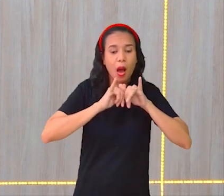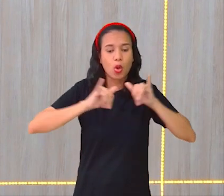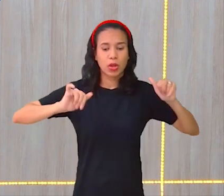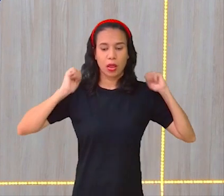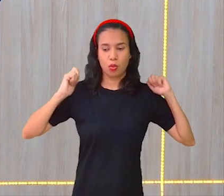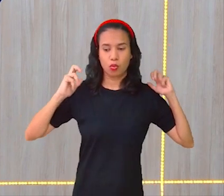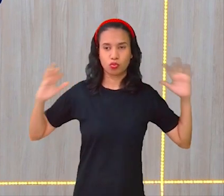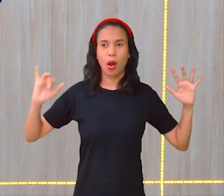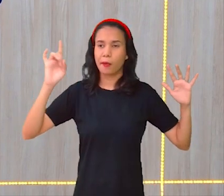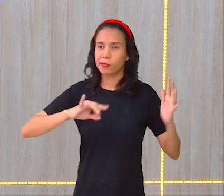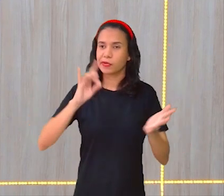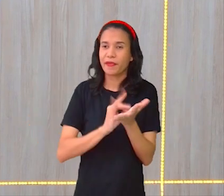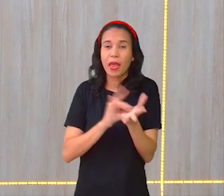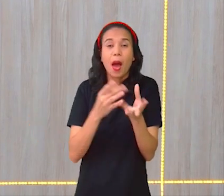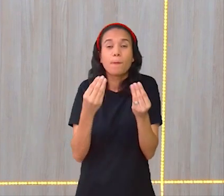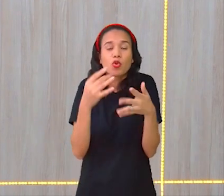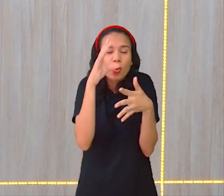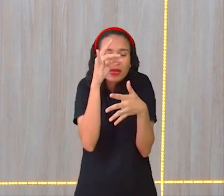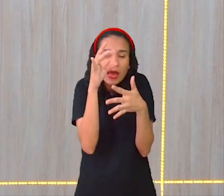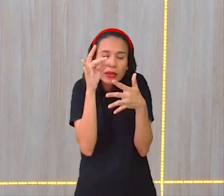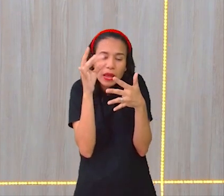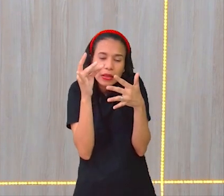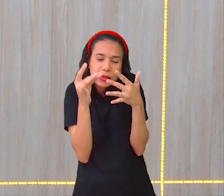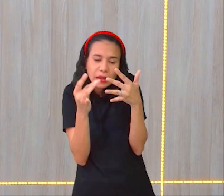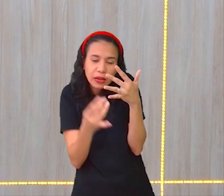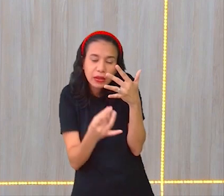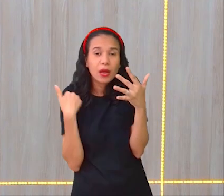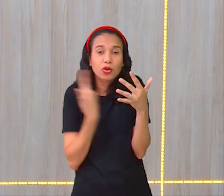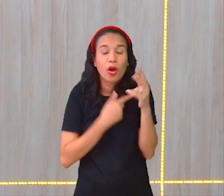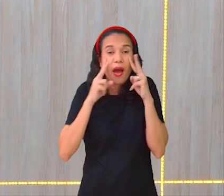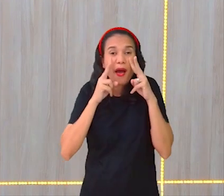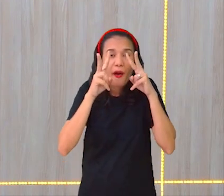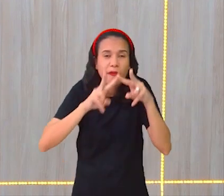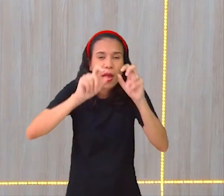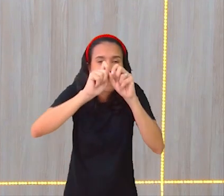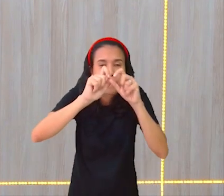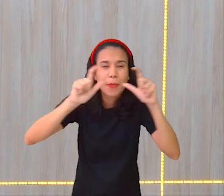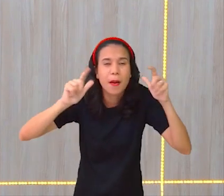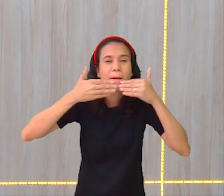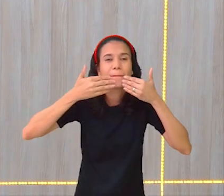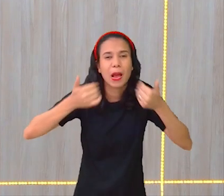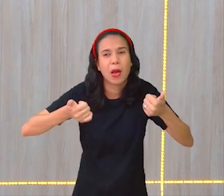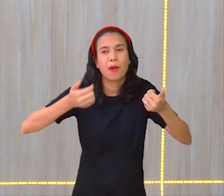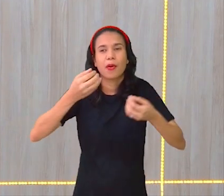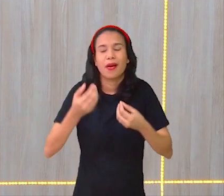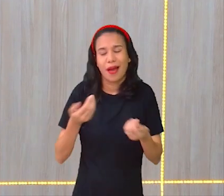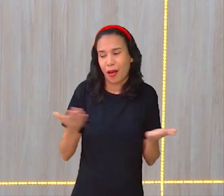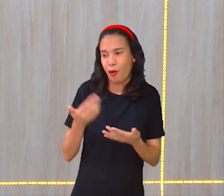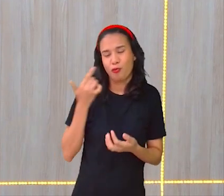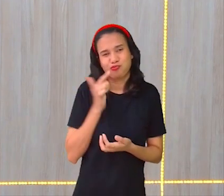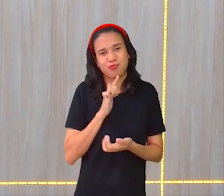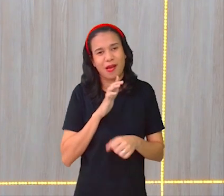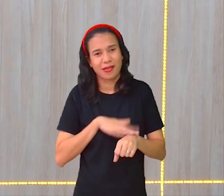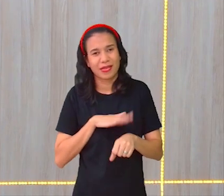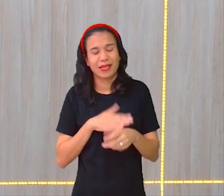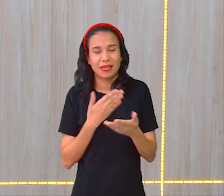uma obra assim, muito rica de detalhes, né? Se desse para a gente ver melhor, mas que se a gente não consegue ver aqui na aula,